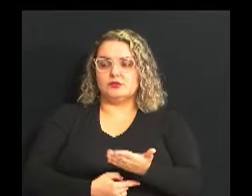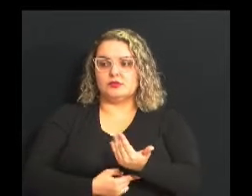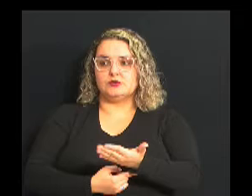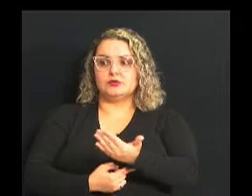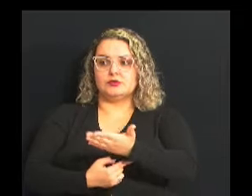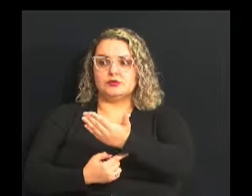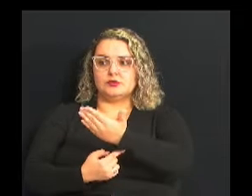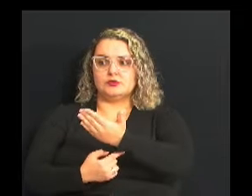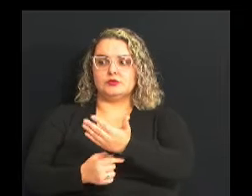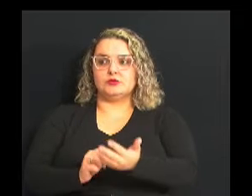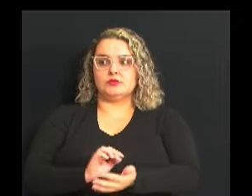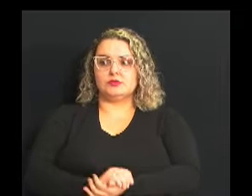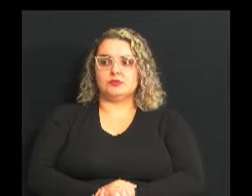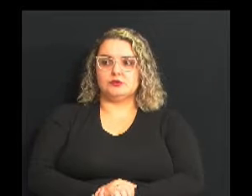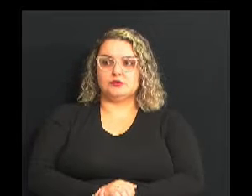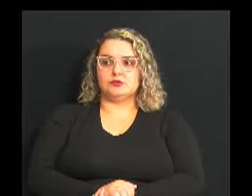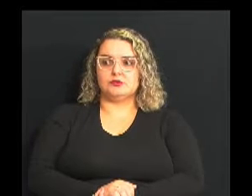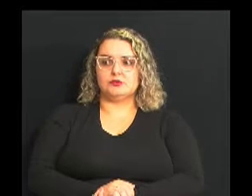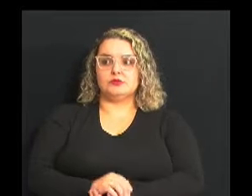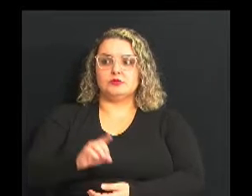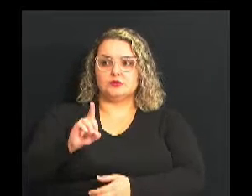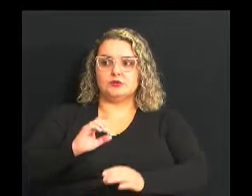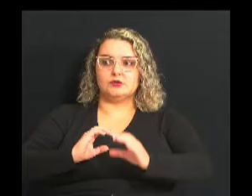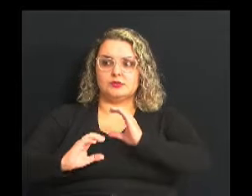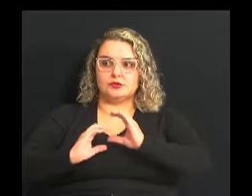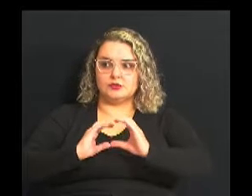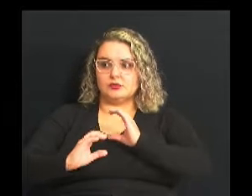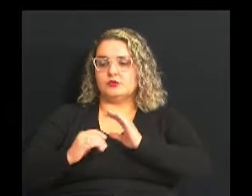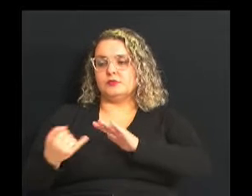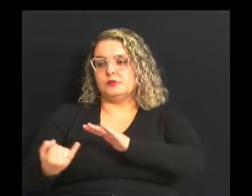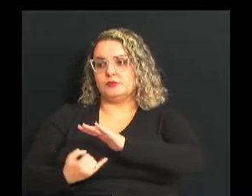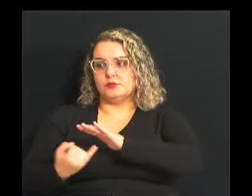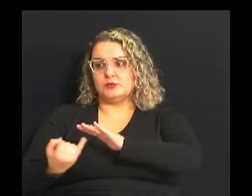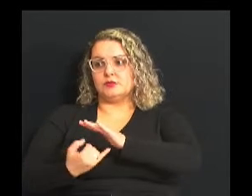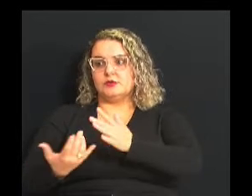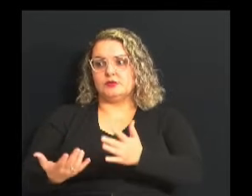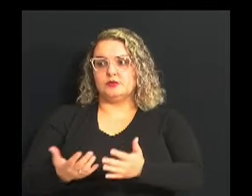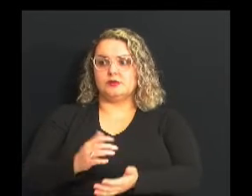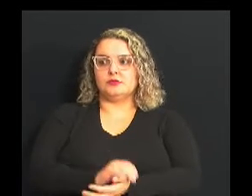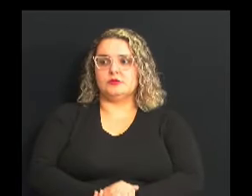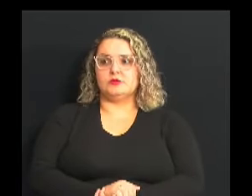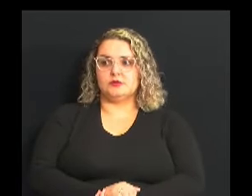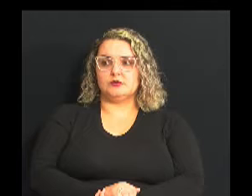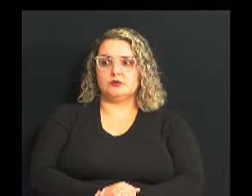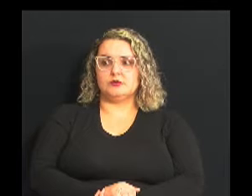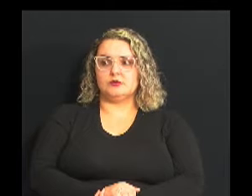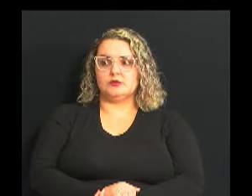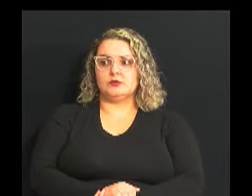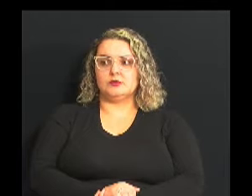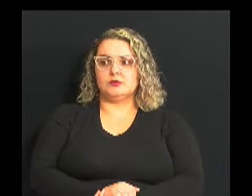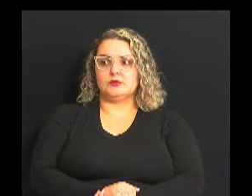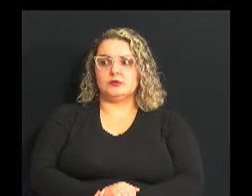a diretoria de comunicação institucional, né. Então vamos desde